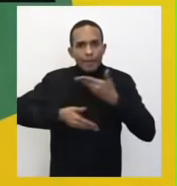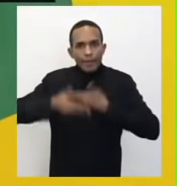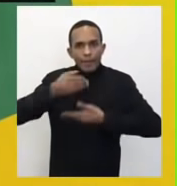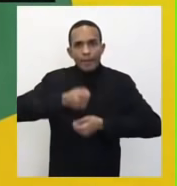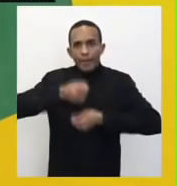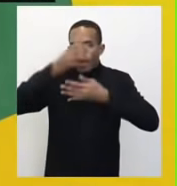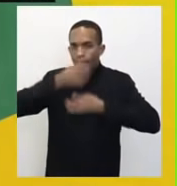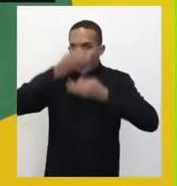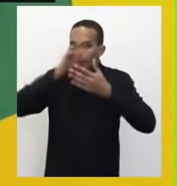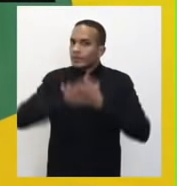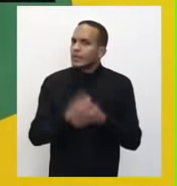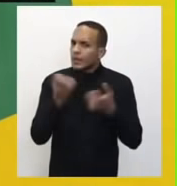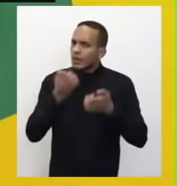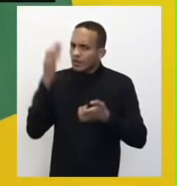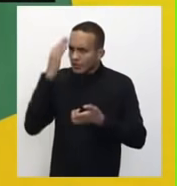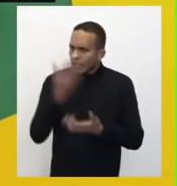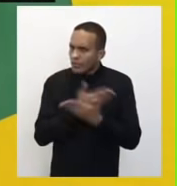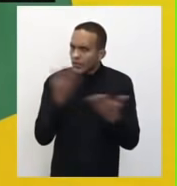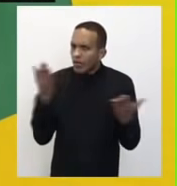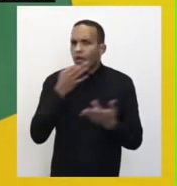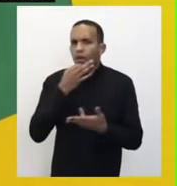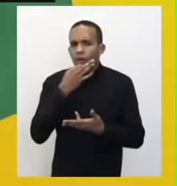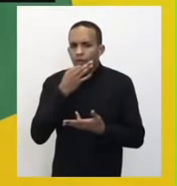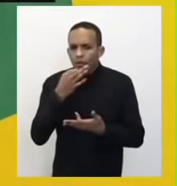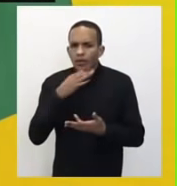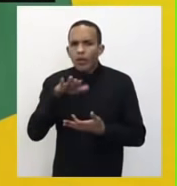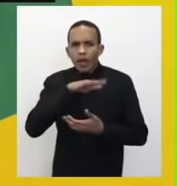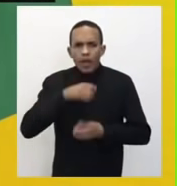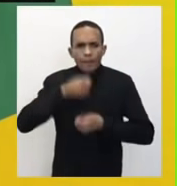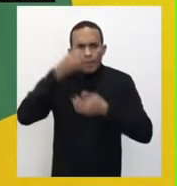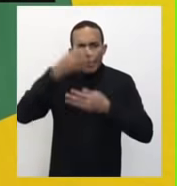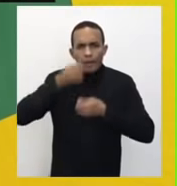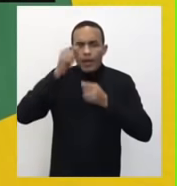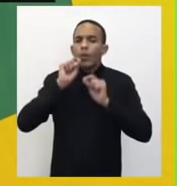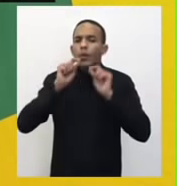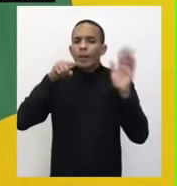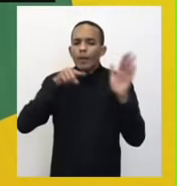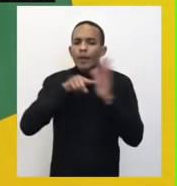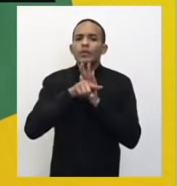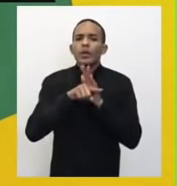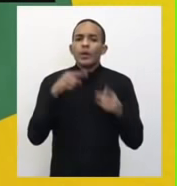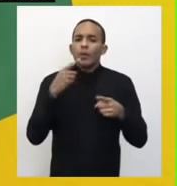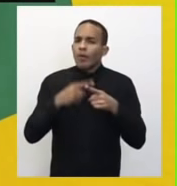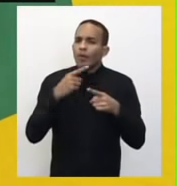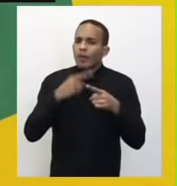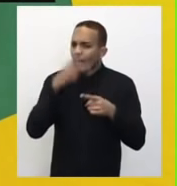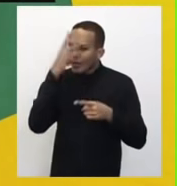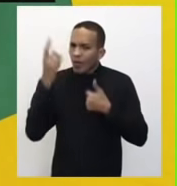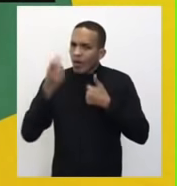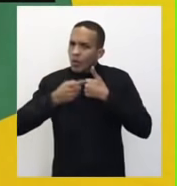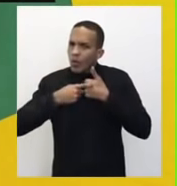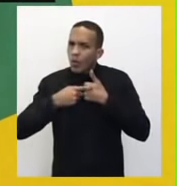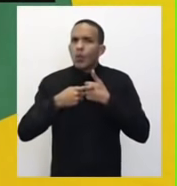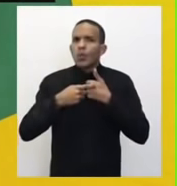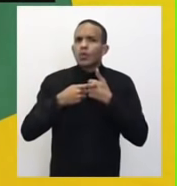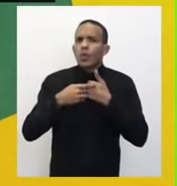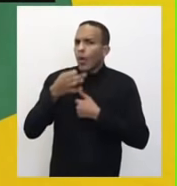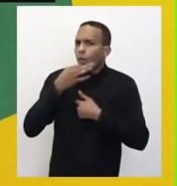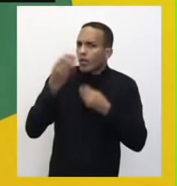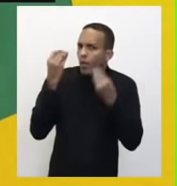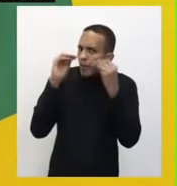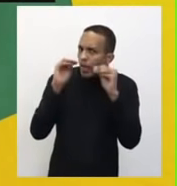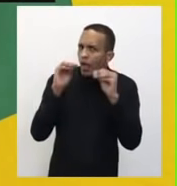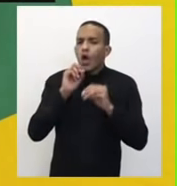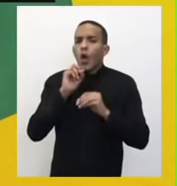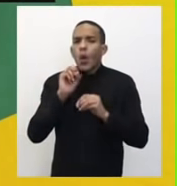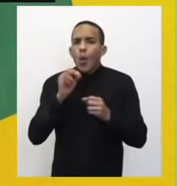quero saber de vocês. Respondam para mim lá no chat essa pergunta. Ó. Por que alguém curte, comenta